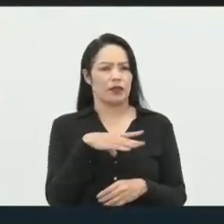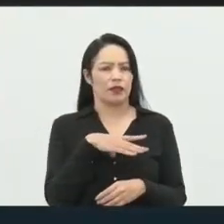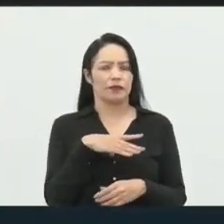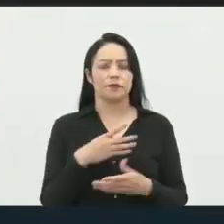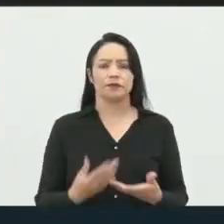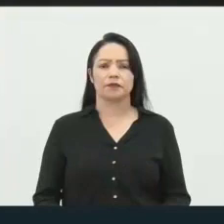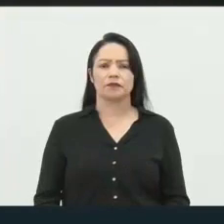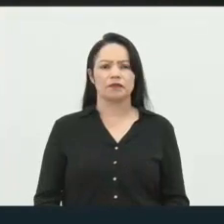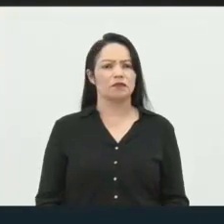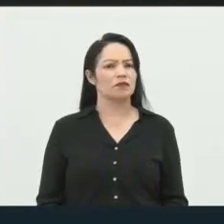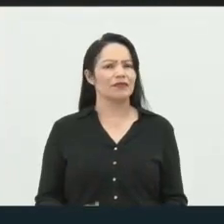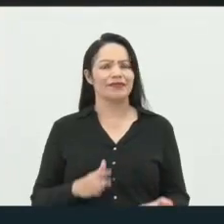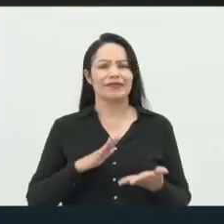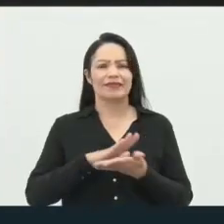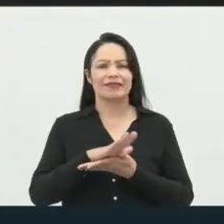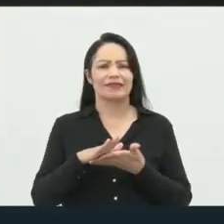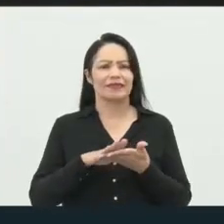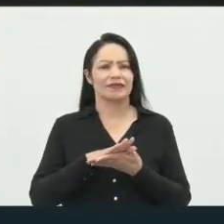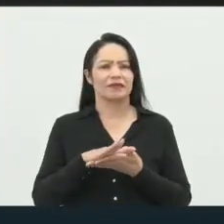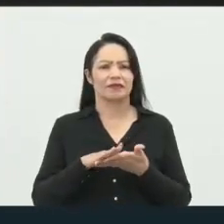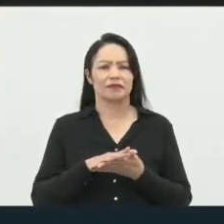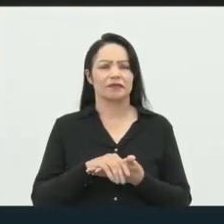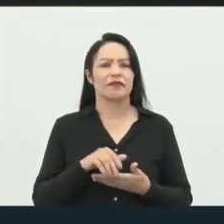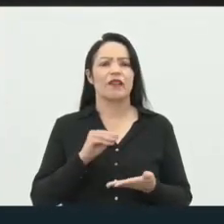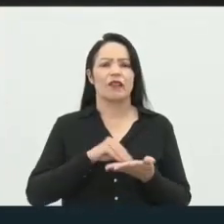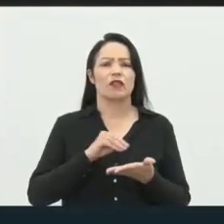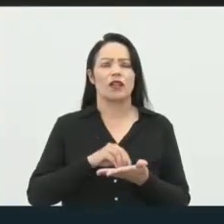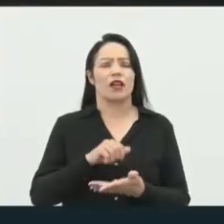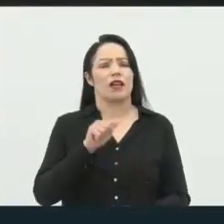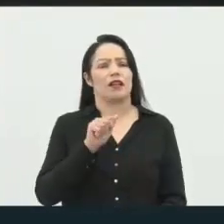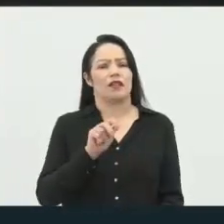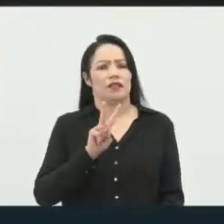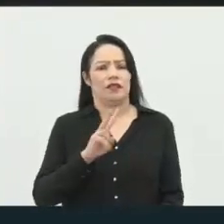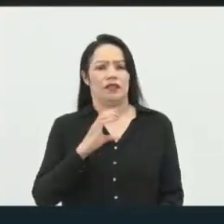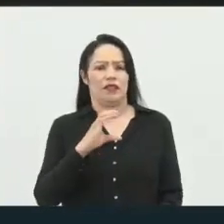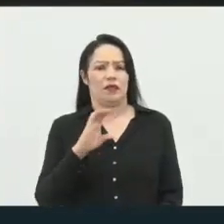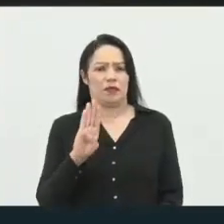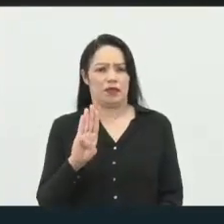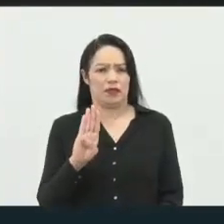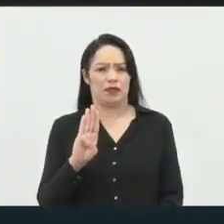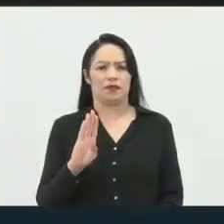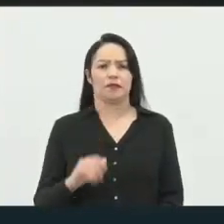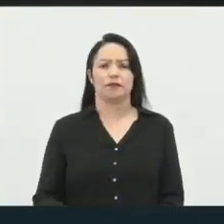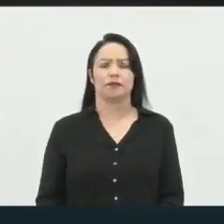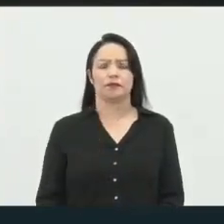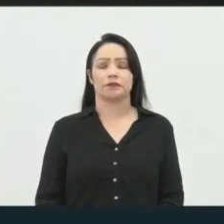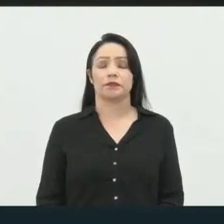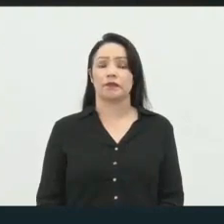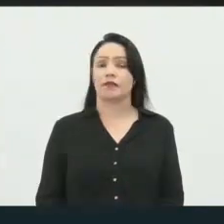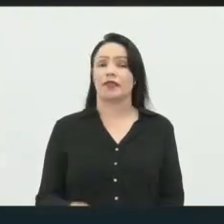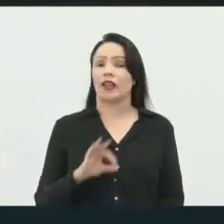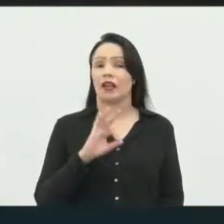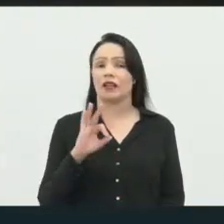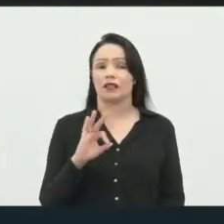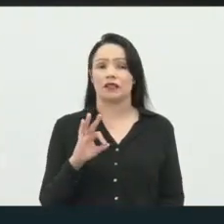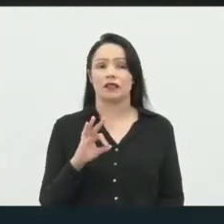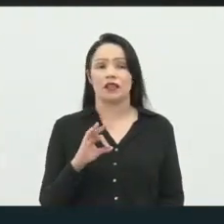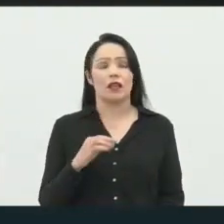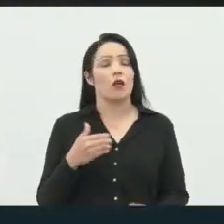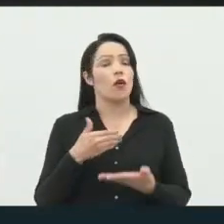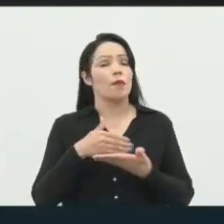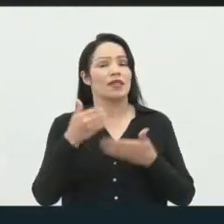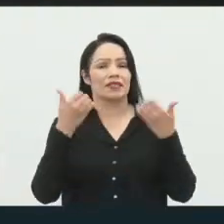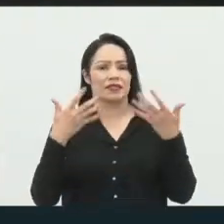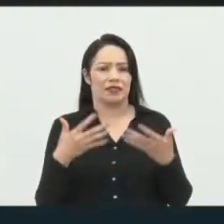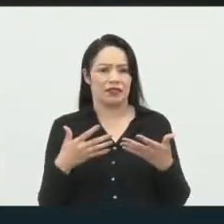exemplo nenhuma Providência foi tomada e simplesmente quando se começa tratar dos assuntos que são